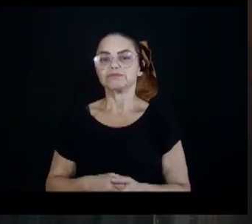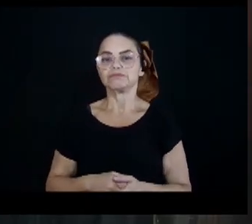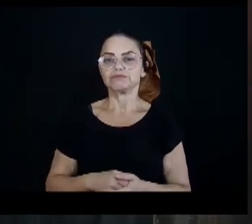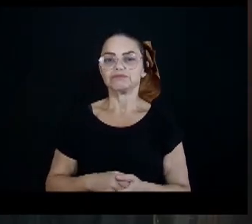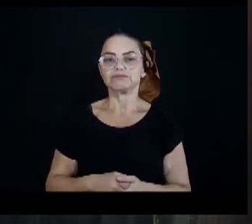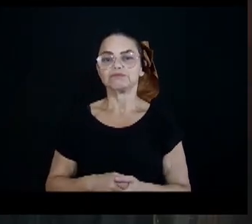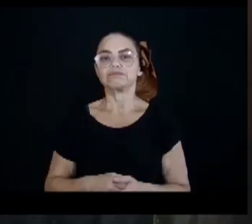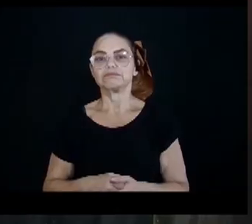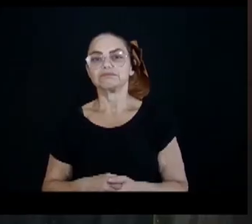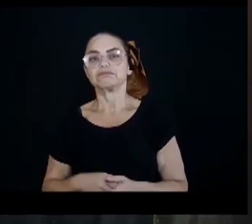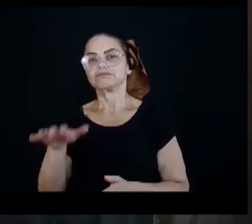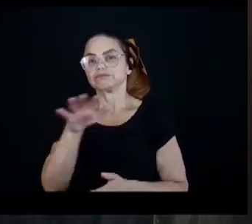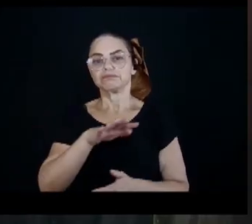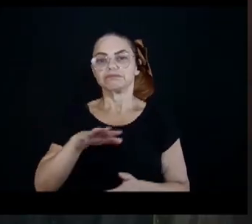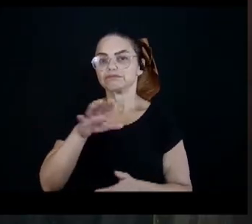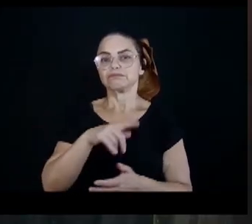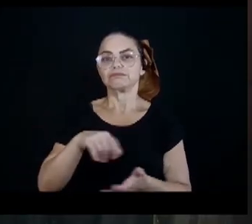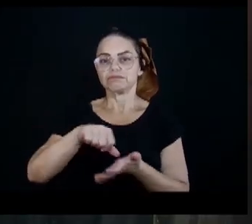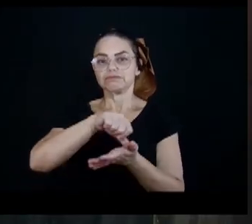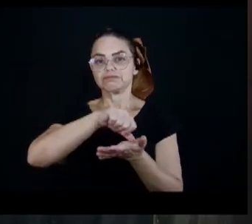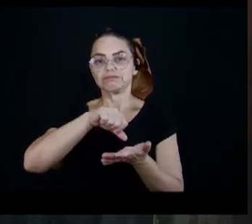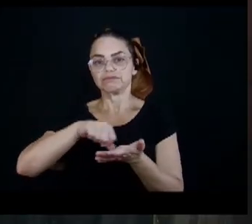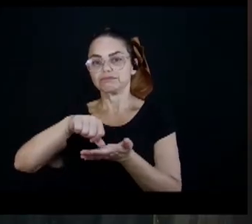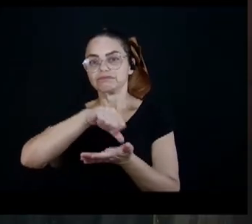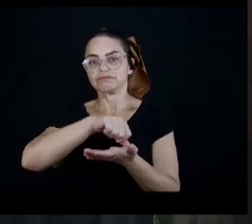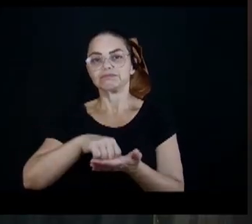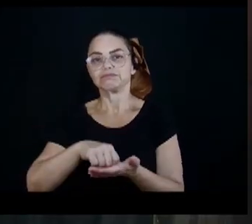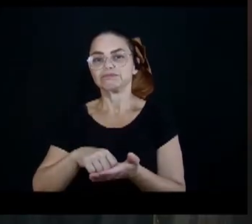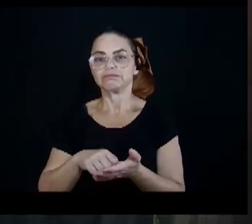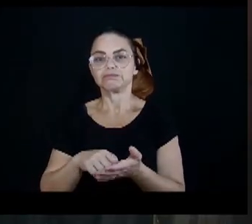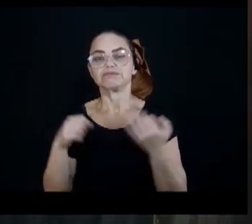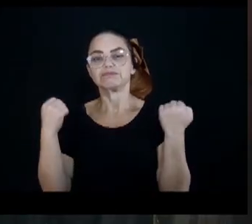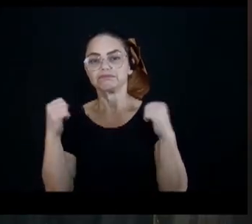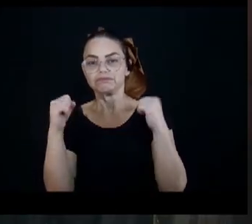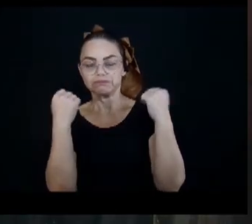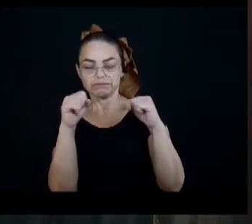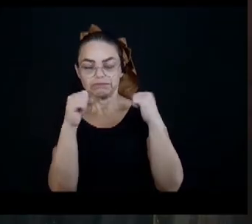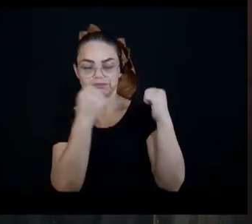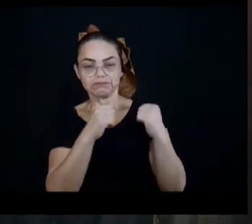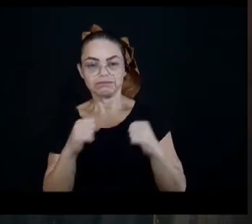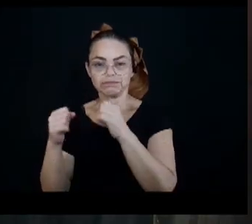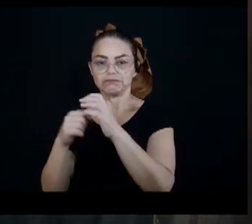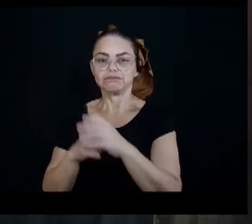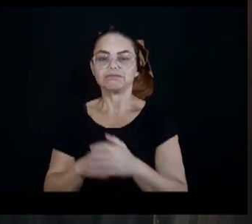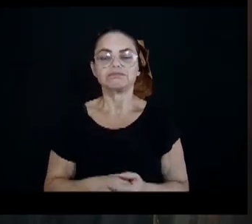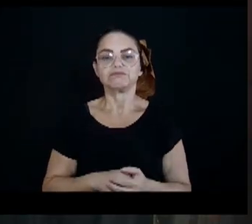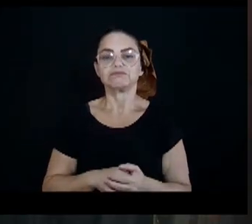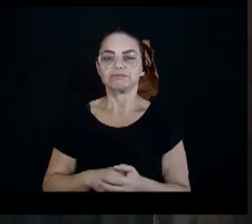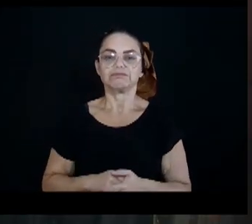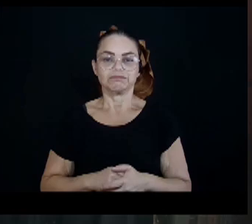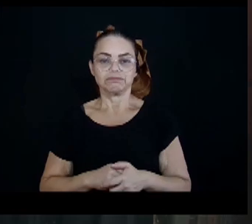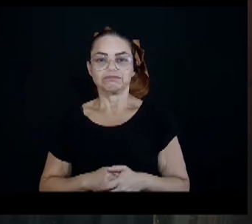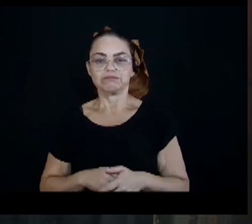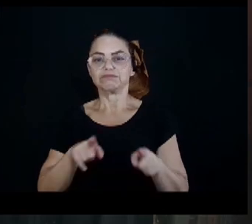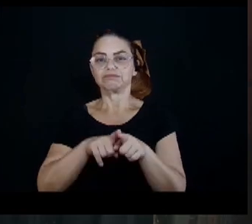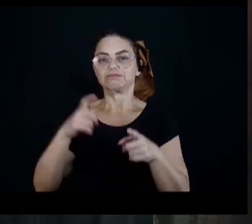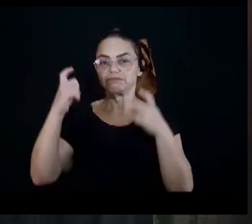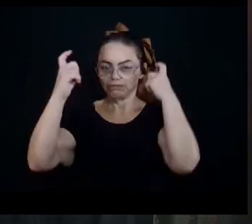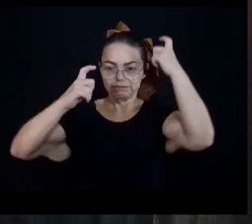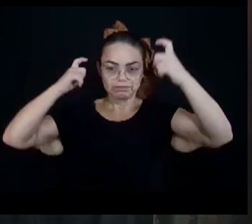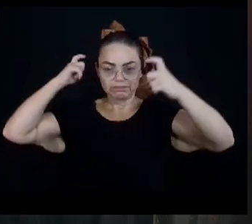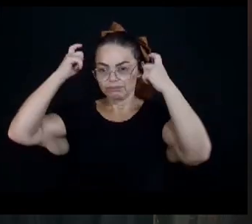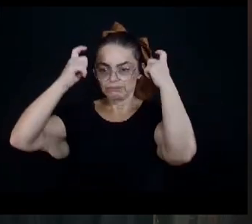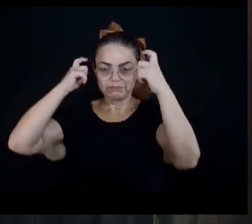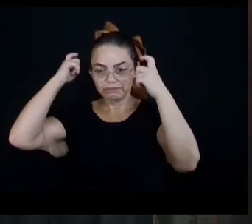geolocaliza e você usa qual academia você quer, então as academias estão também preocupadas com isso, né? Porque você não paga